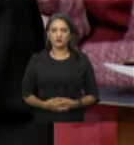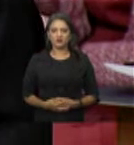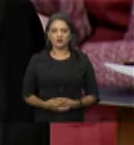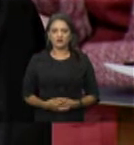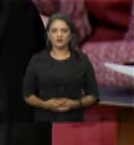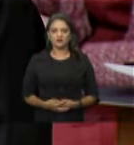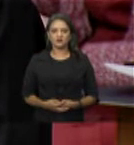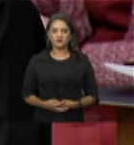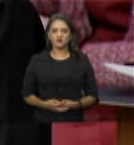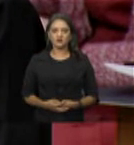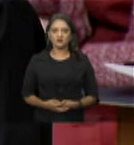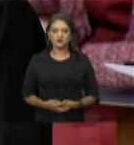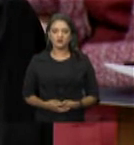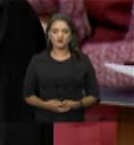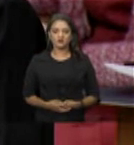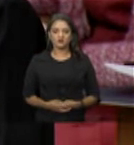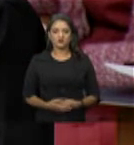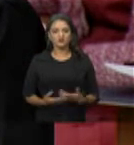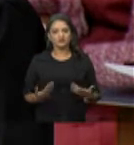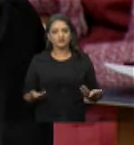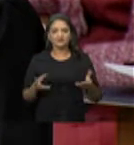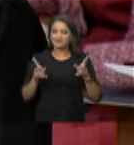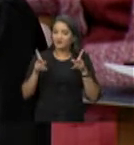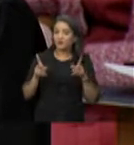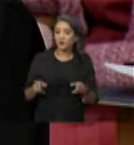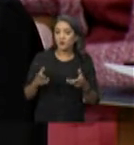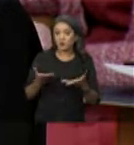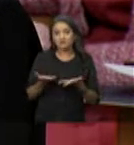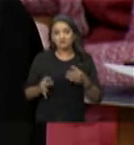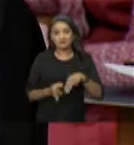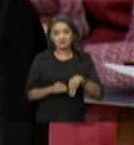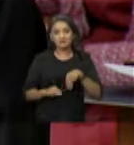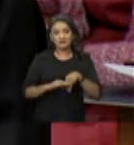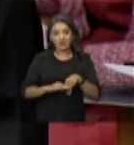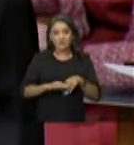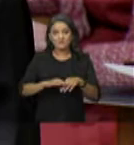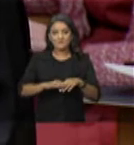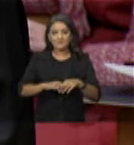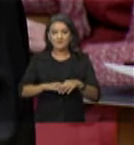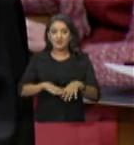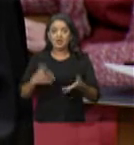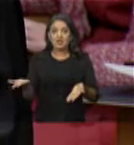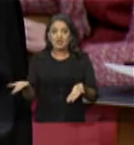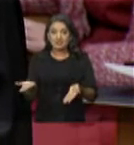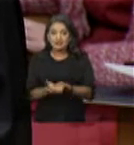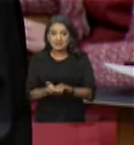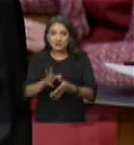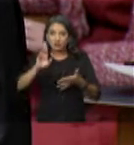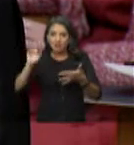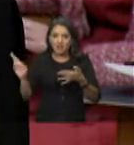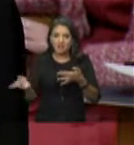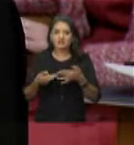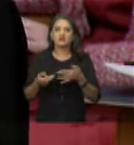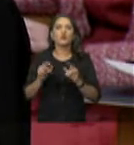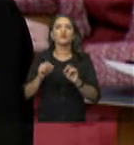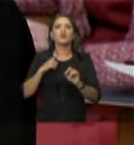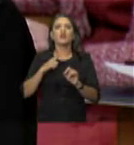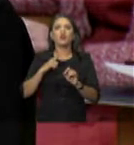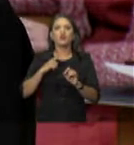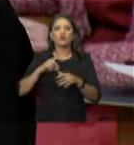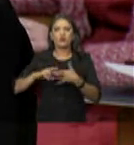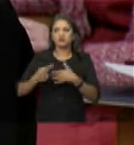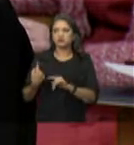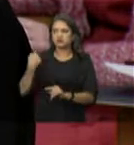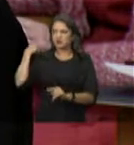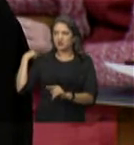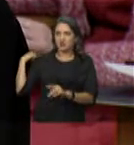como vossas excelências sabem ação rescisória tem eficácia x tunc ação rescisória faz com que